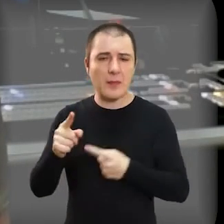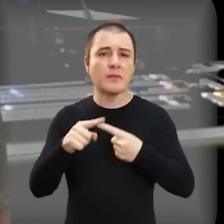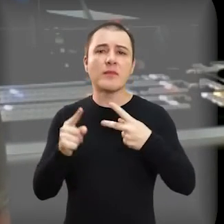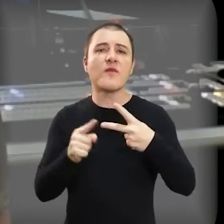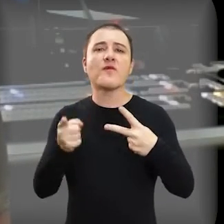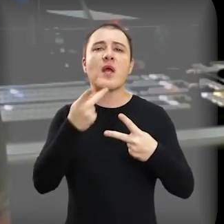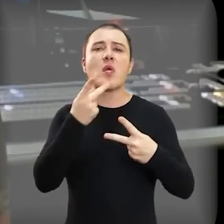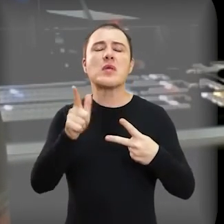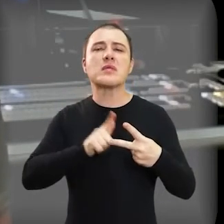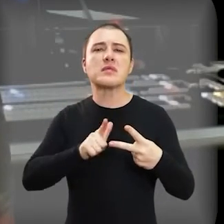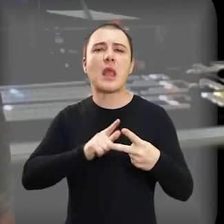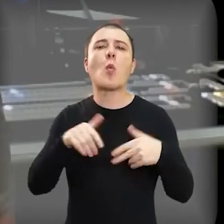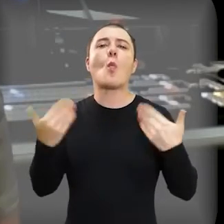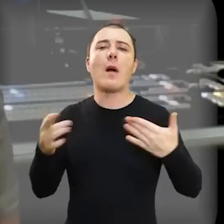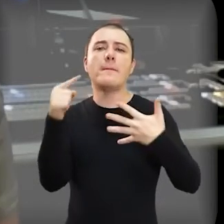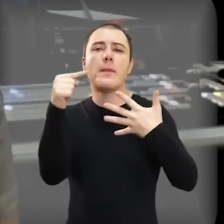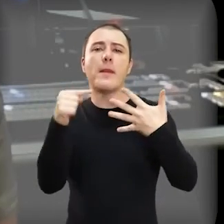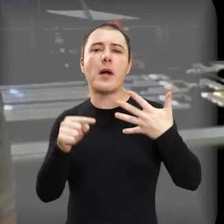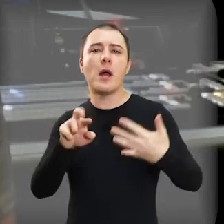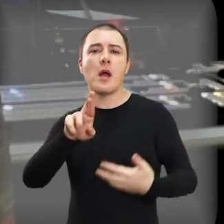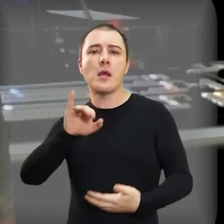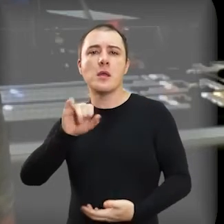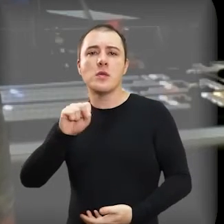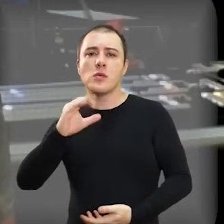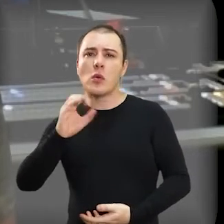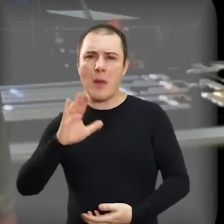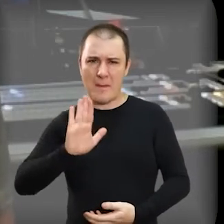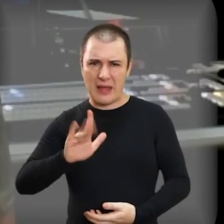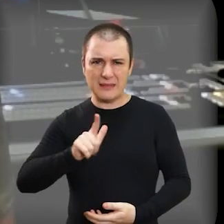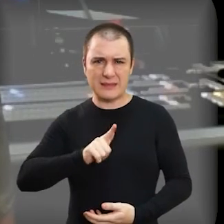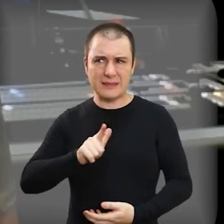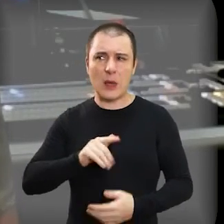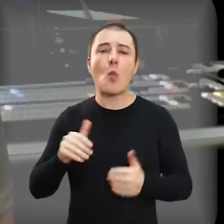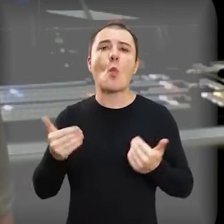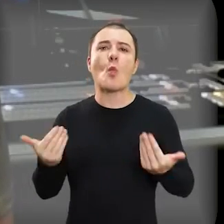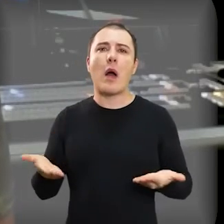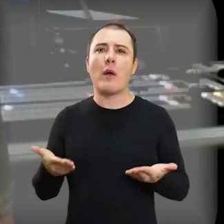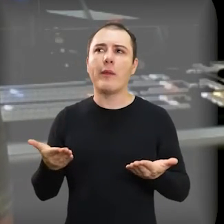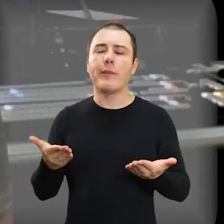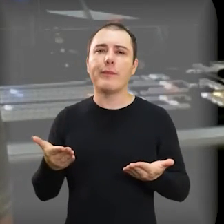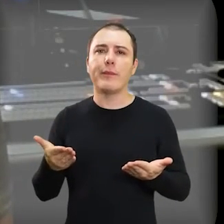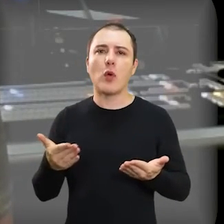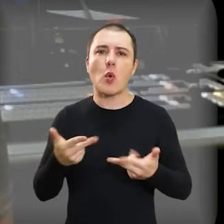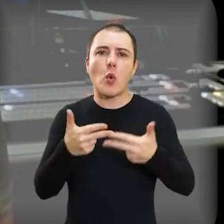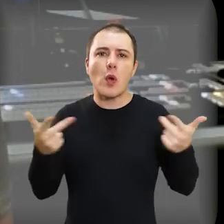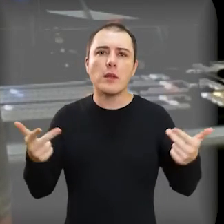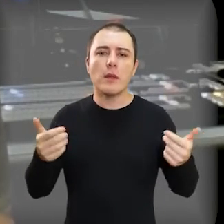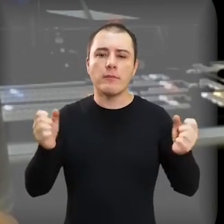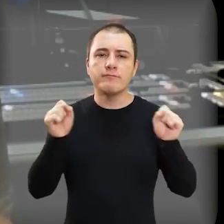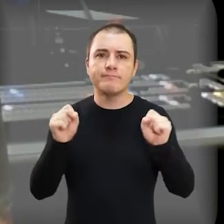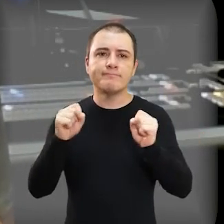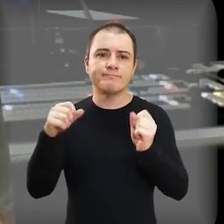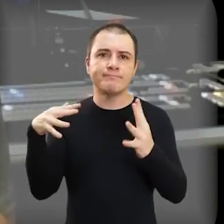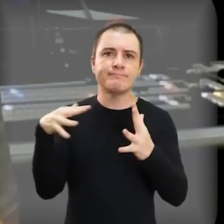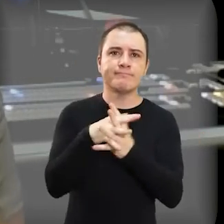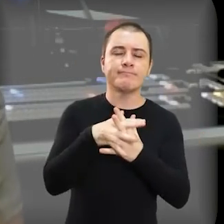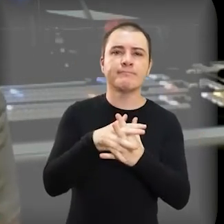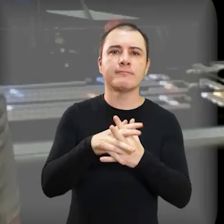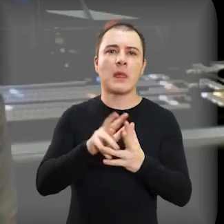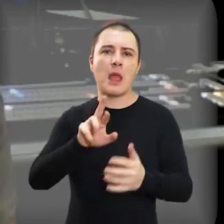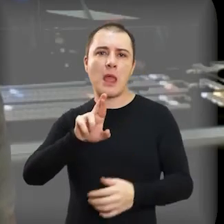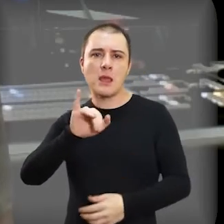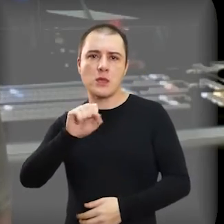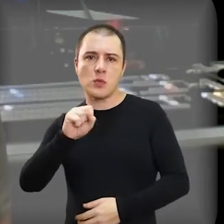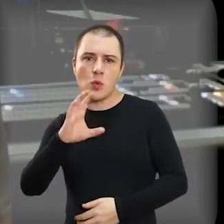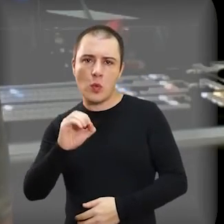de fatores de risco, mas existem causas certas em relação ao glaucoma ou são só essas situações